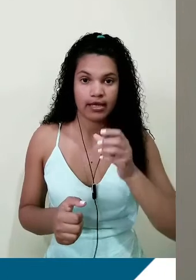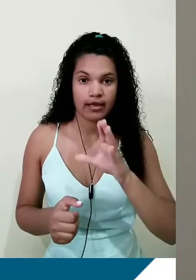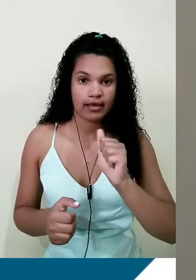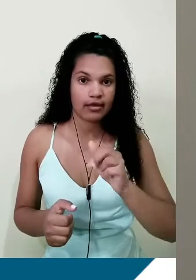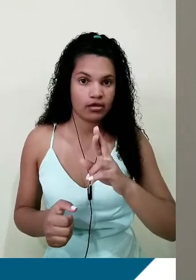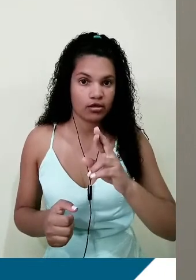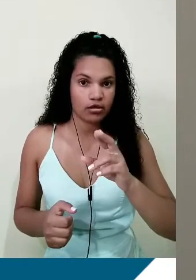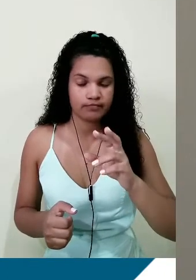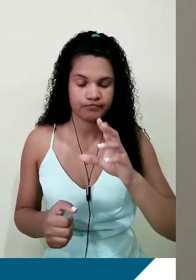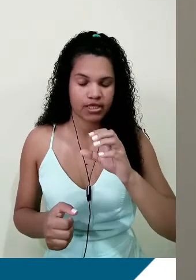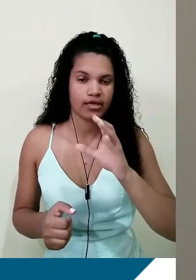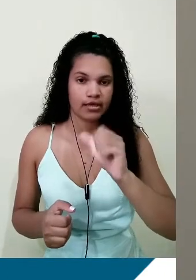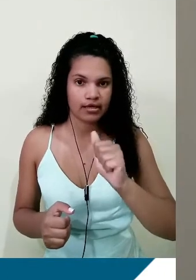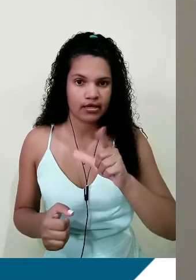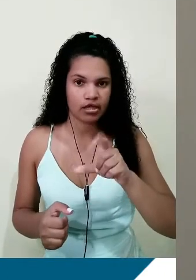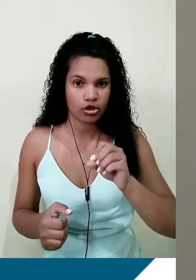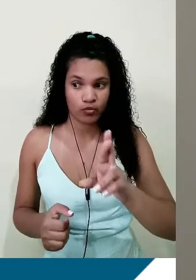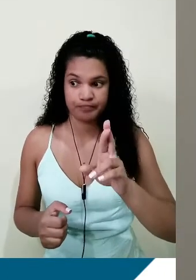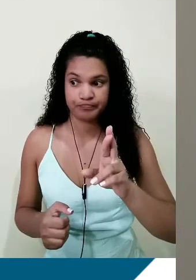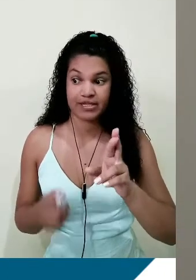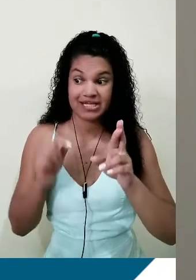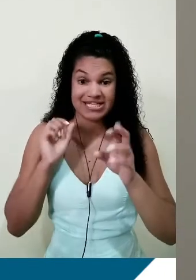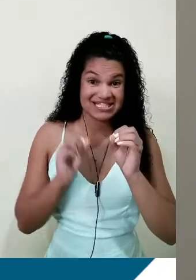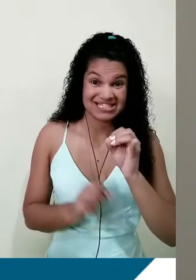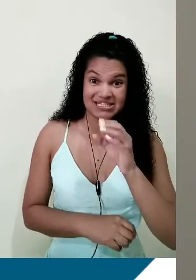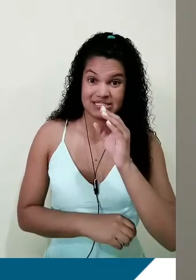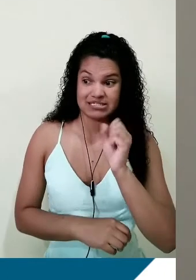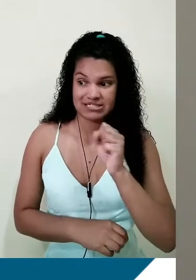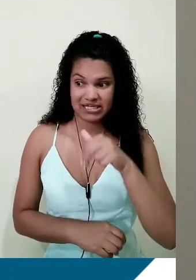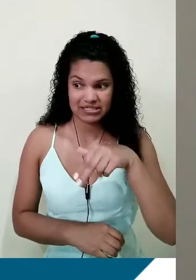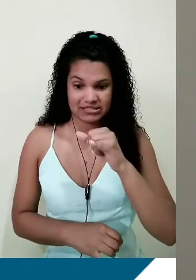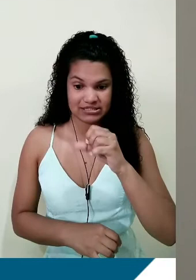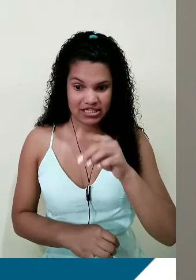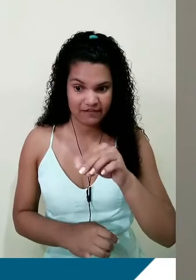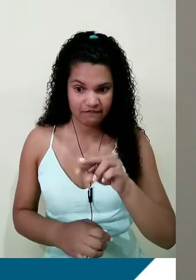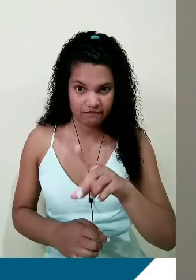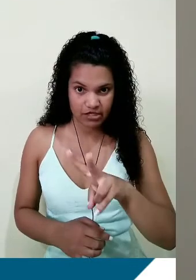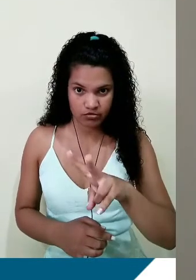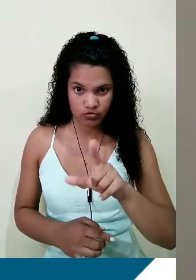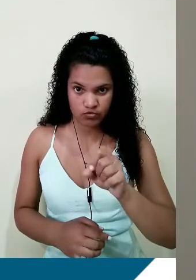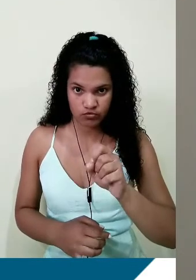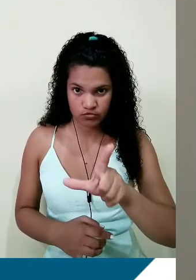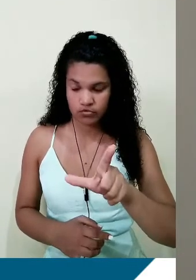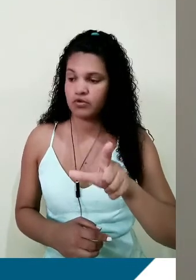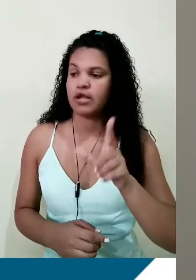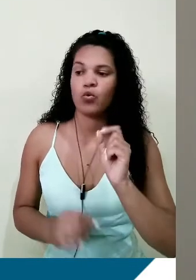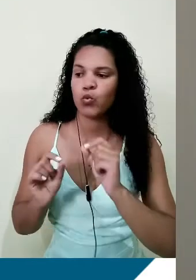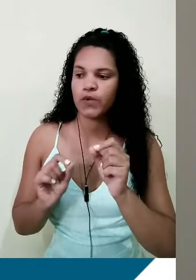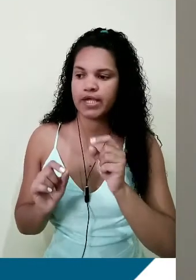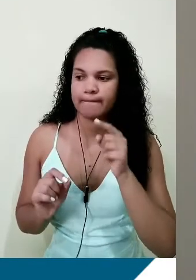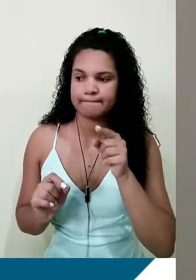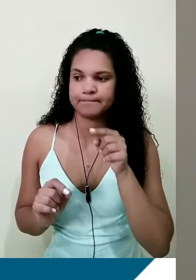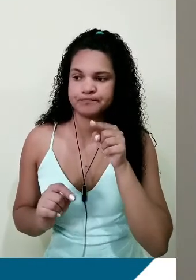calor sensível, ela aparece para a gente ditando que quanto mais calor